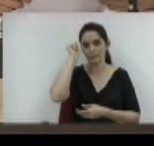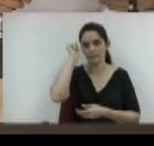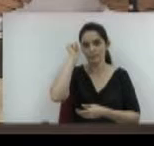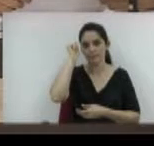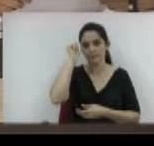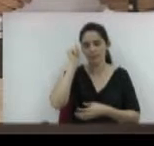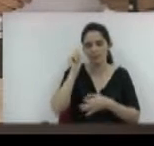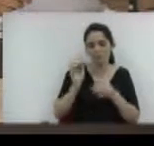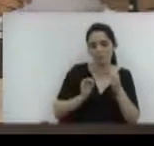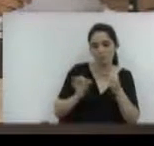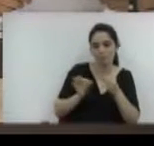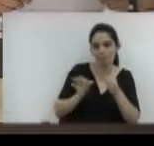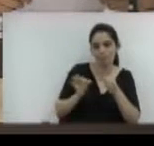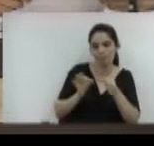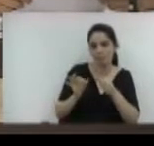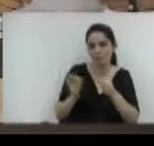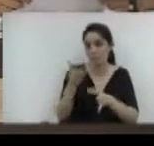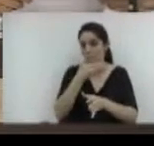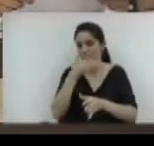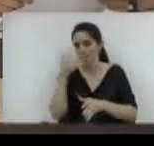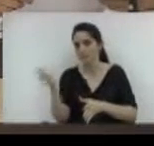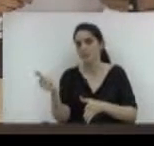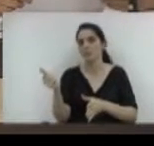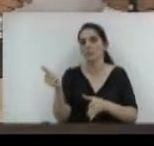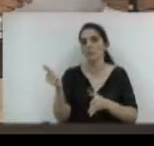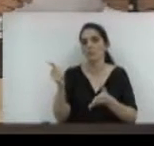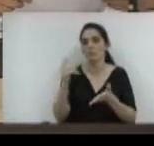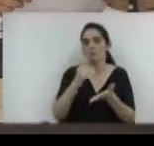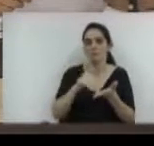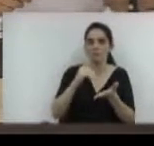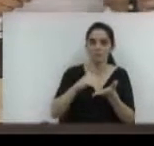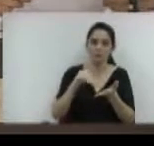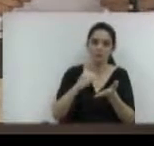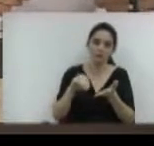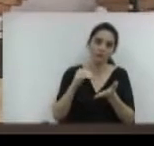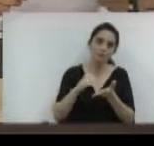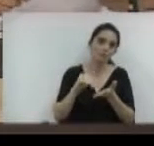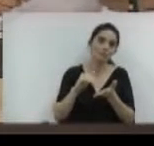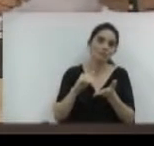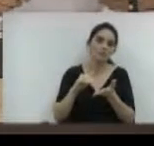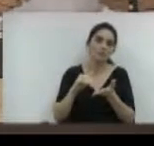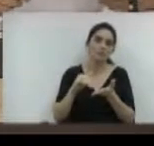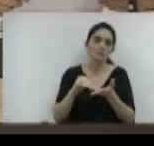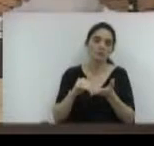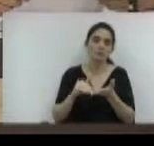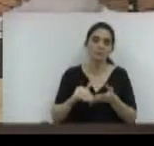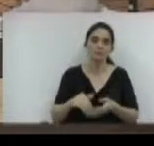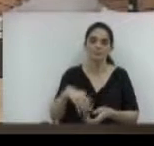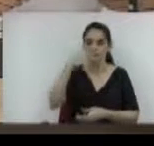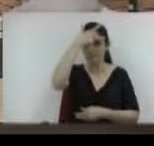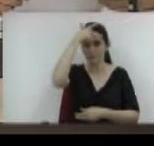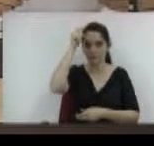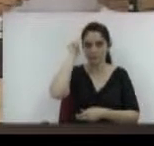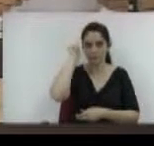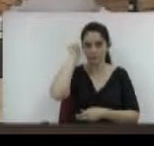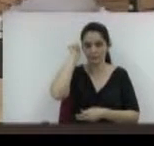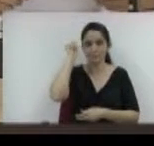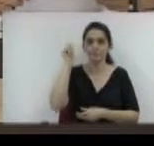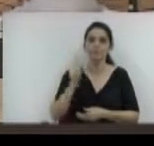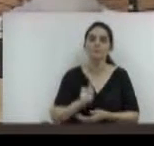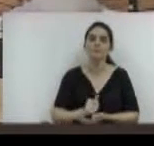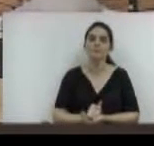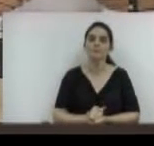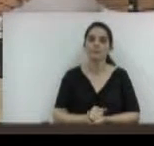mais apurada por parte das secretarias municipais e autarquias que compõem o Poder Executivo